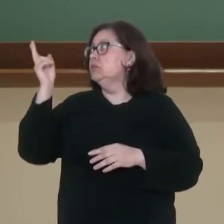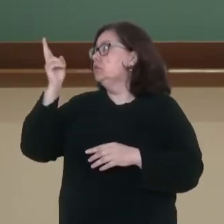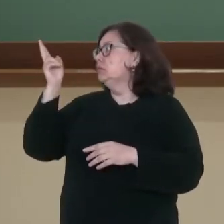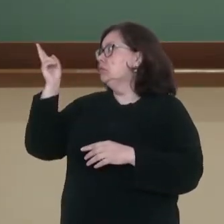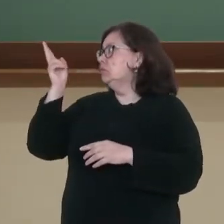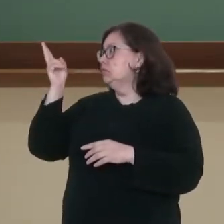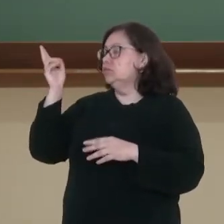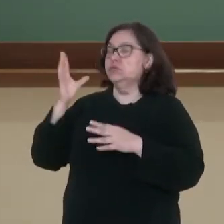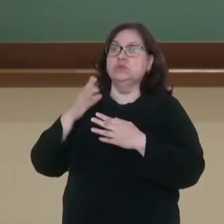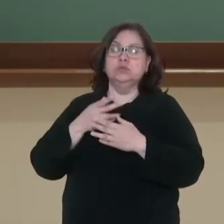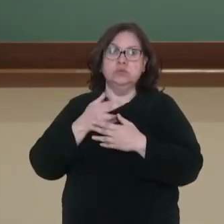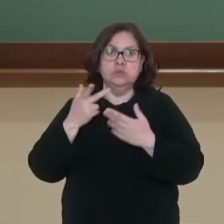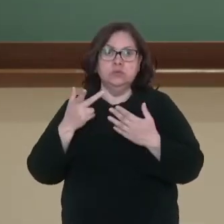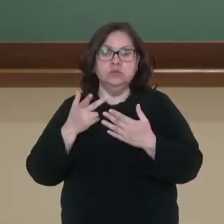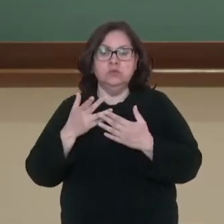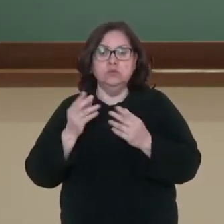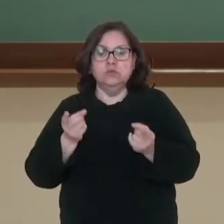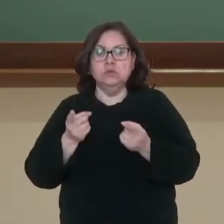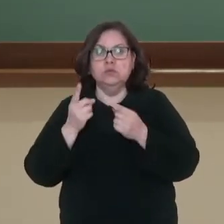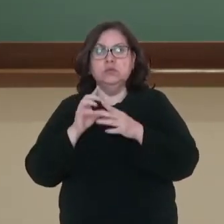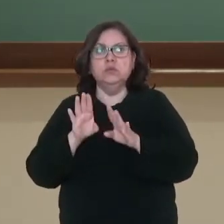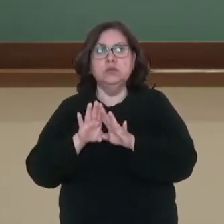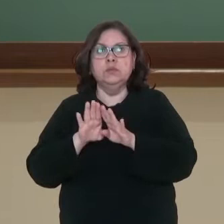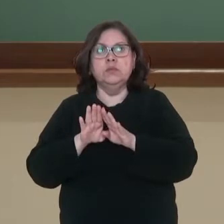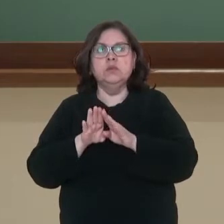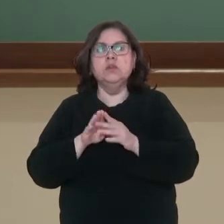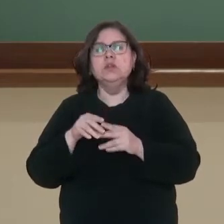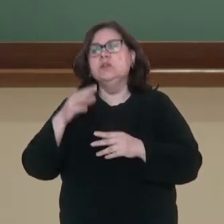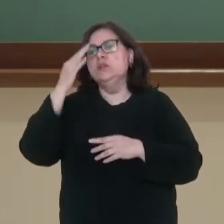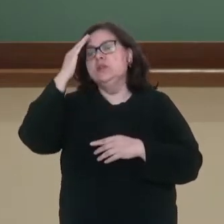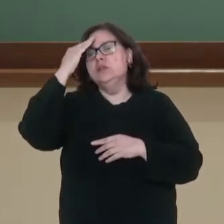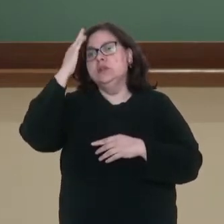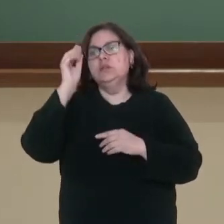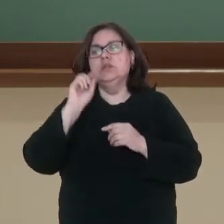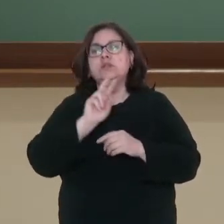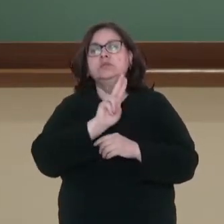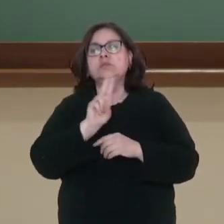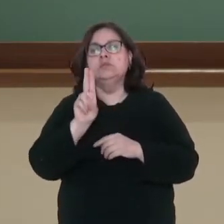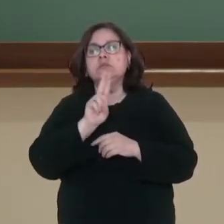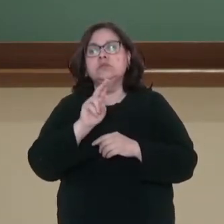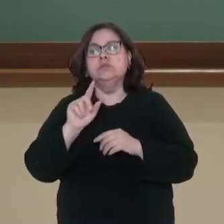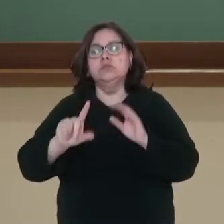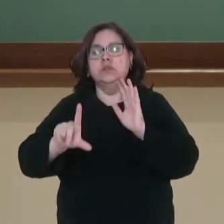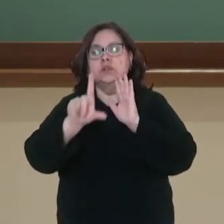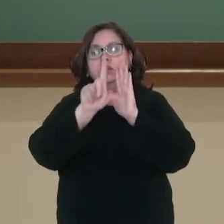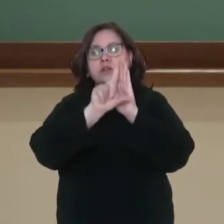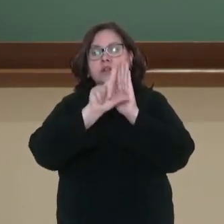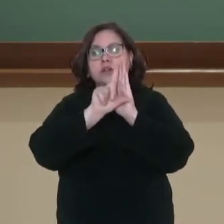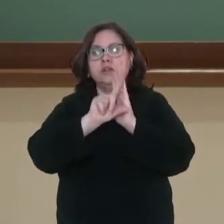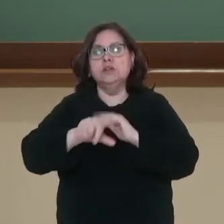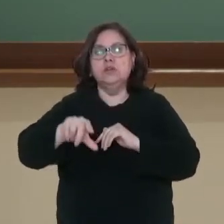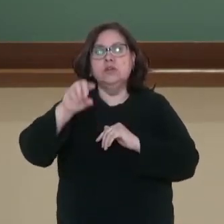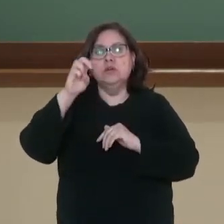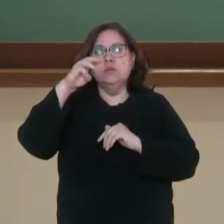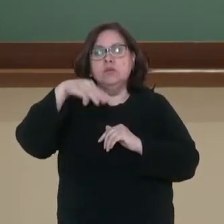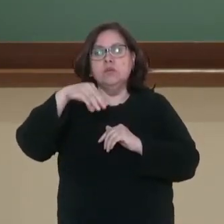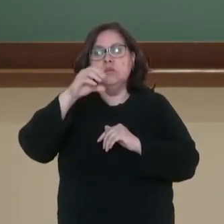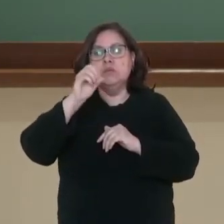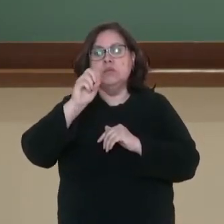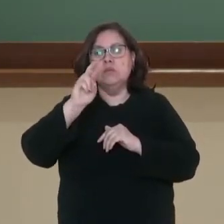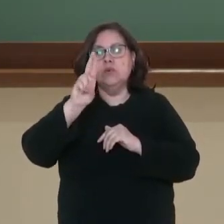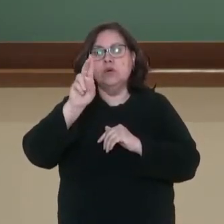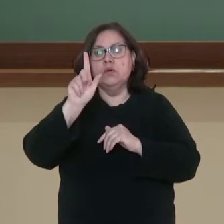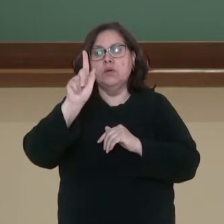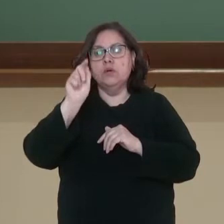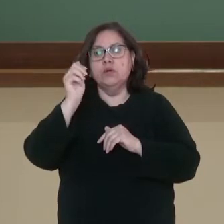duas situações ali de configuração também. Vamos entender o que se chama de lei de Morgan, né, que foi o